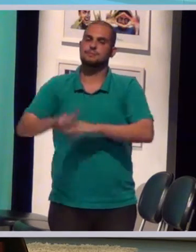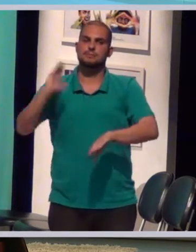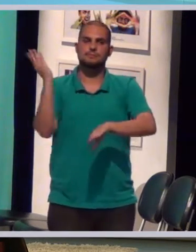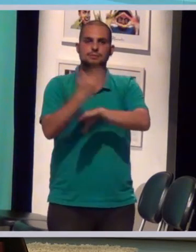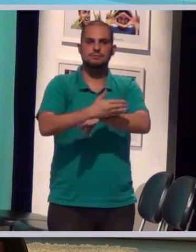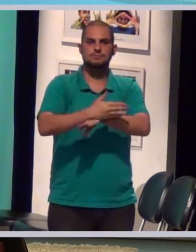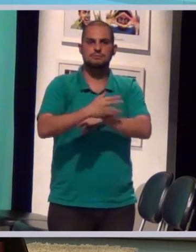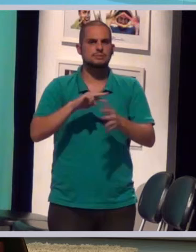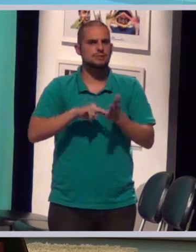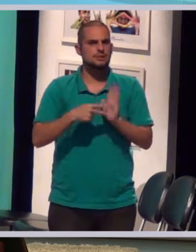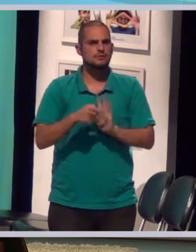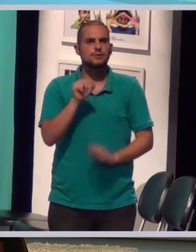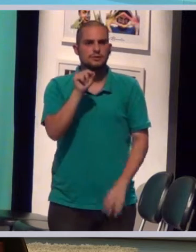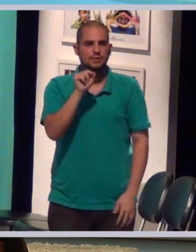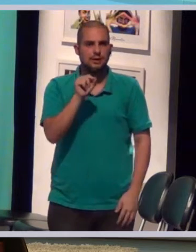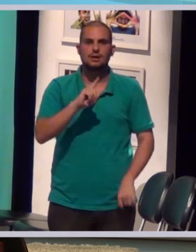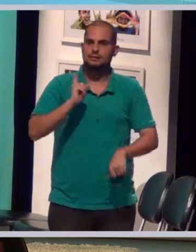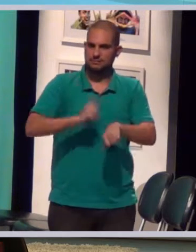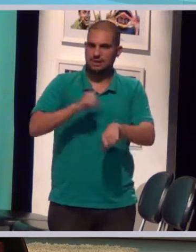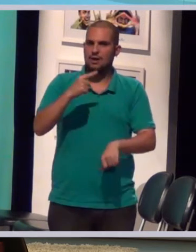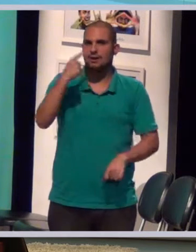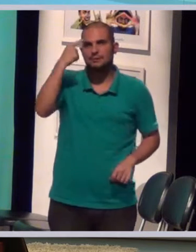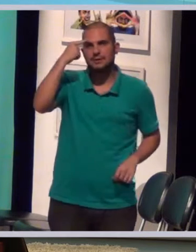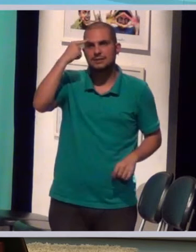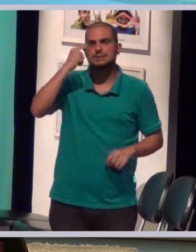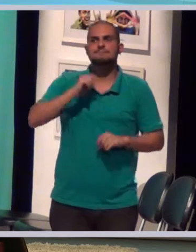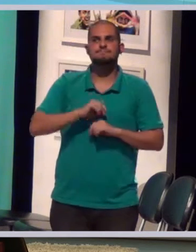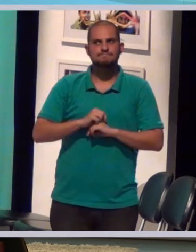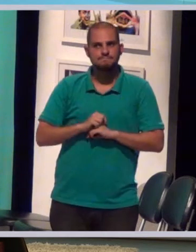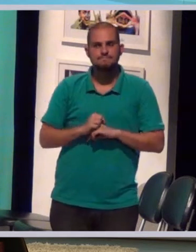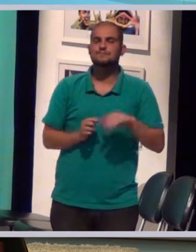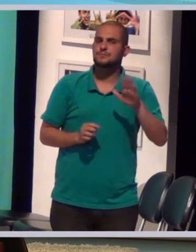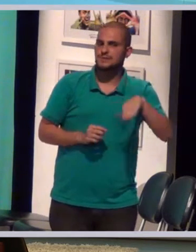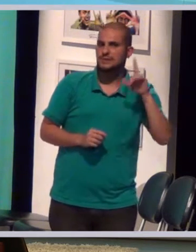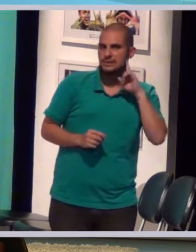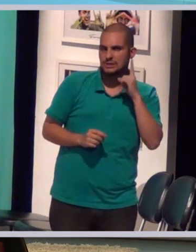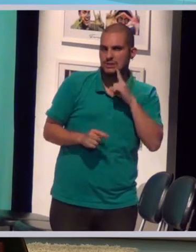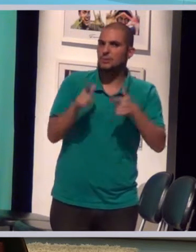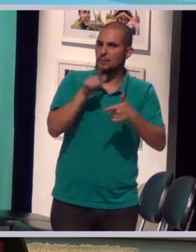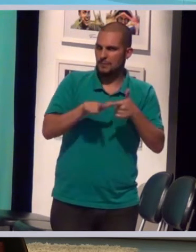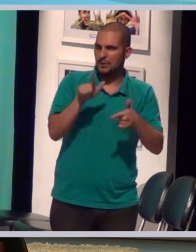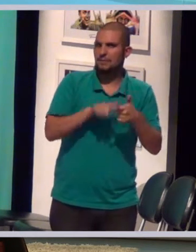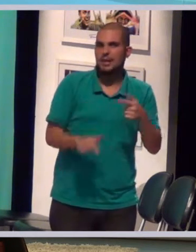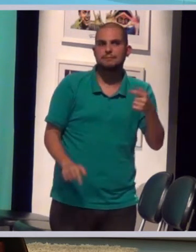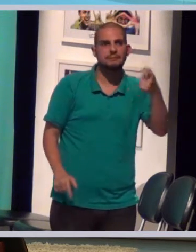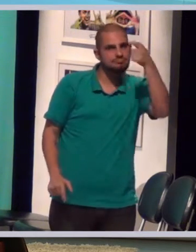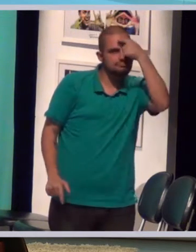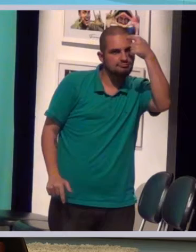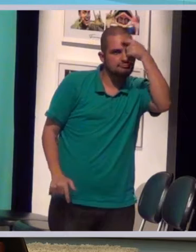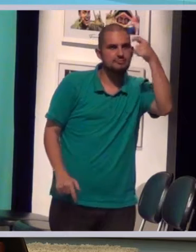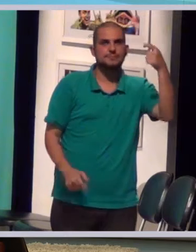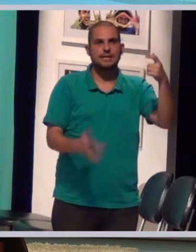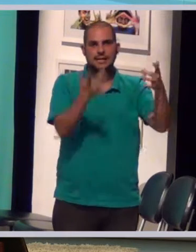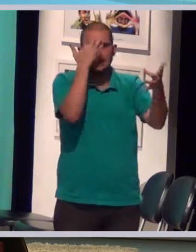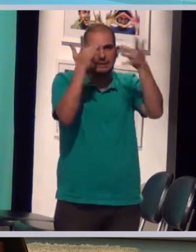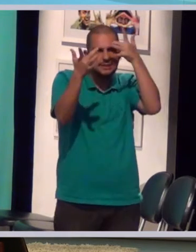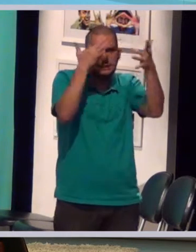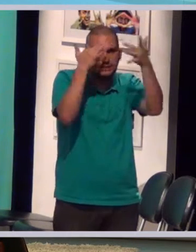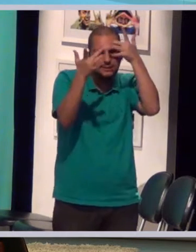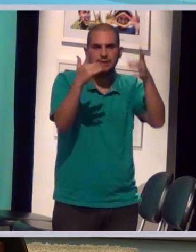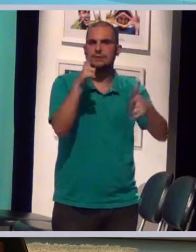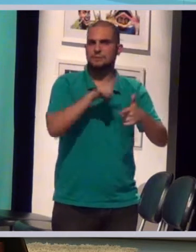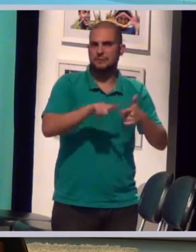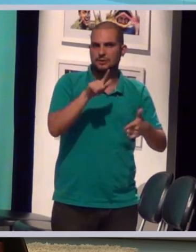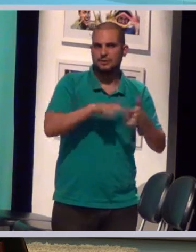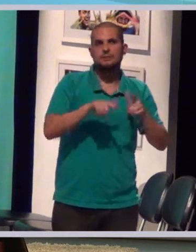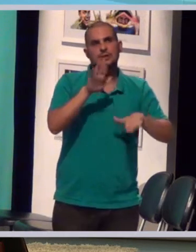isso significa? De imediato, a gente pensa, então as crianças surdas têm problema de memória. Então, talvez elas tenham uma dificuldade